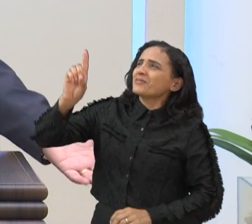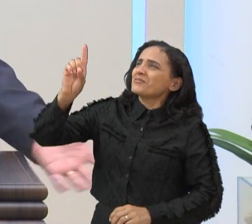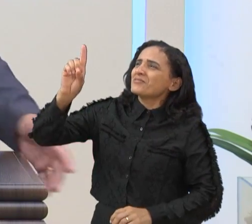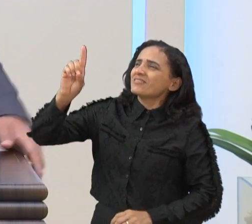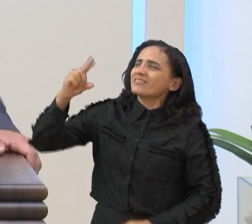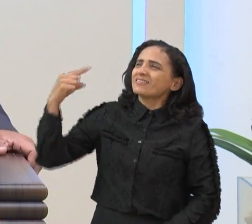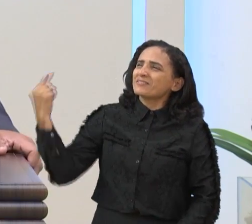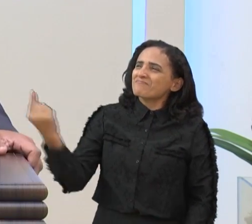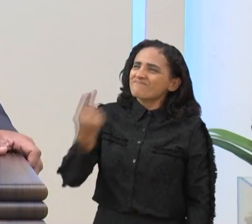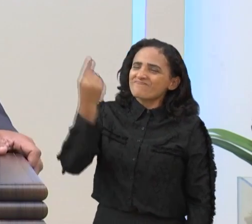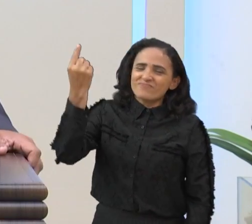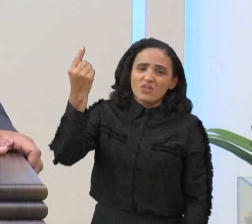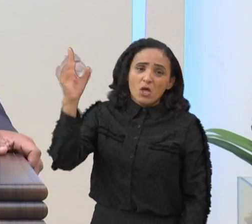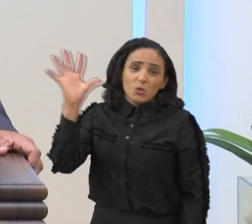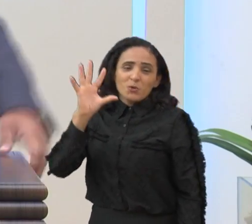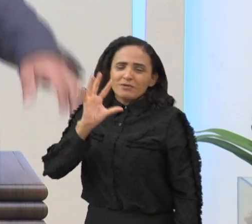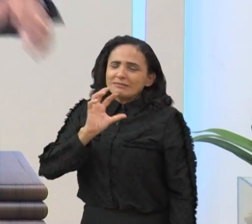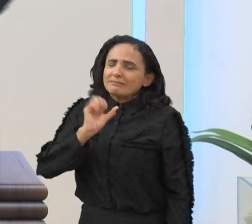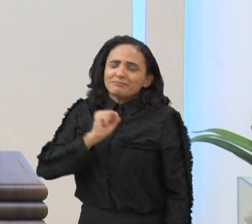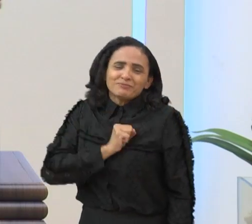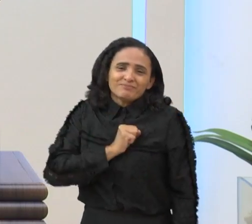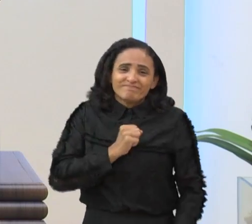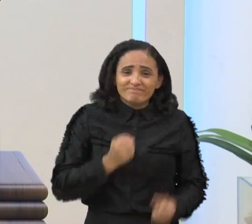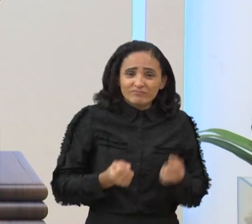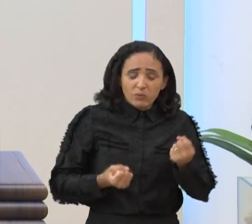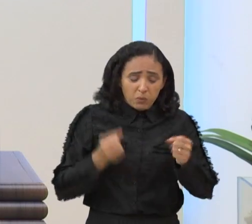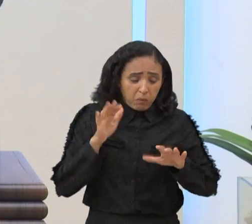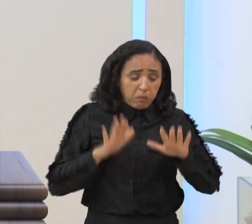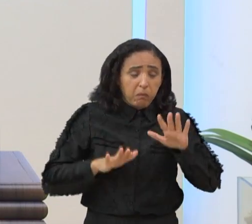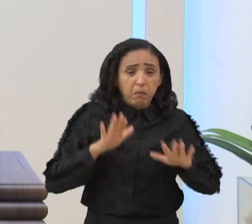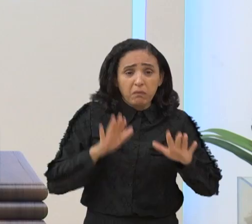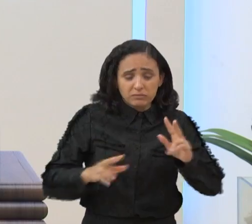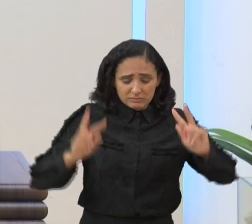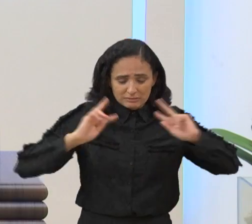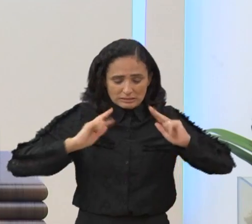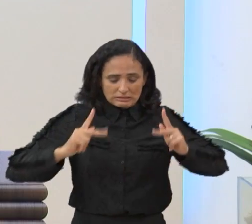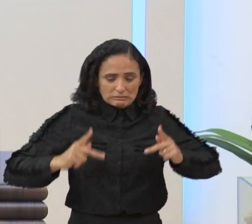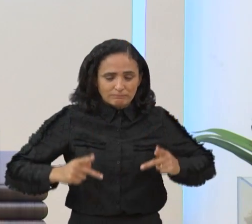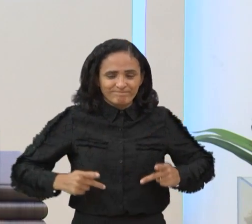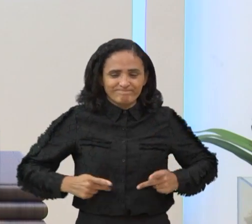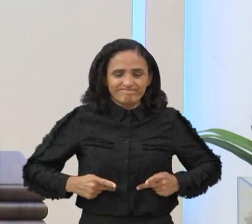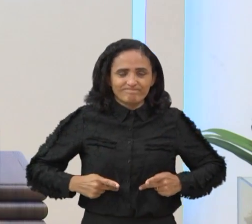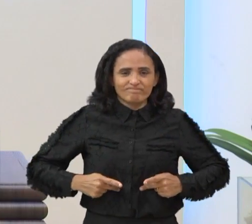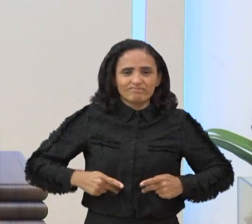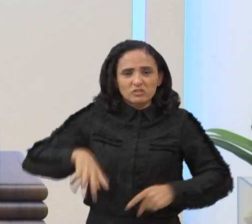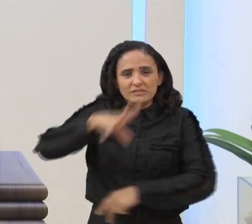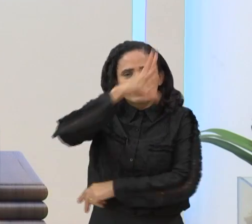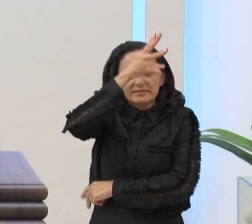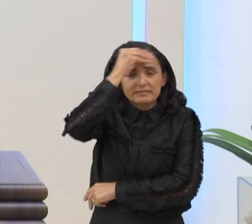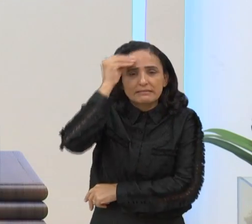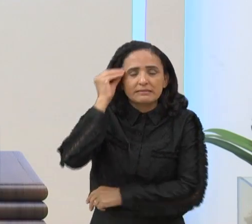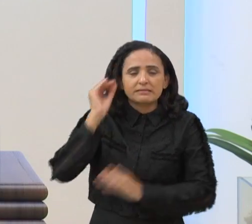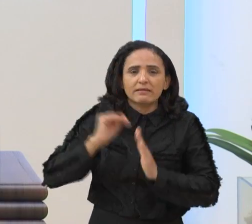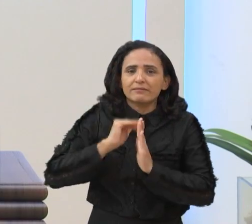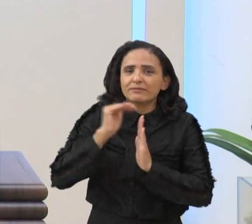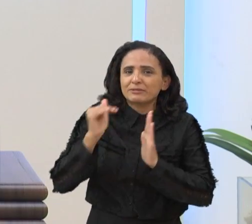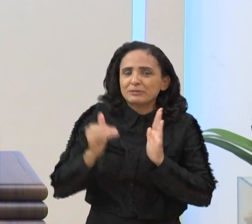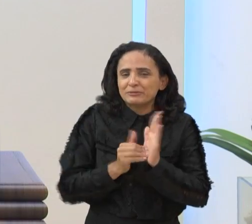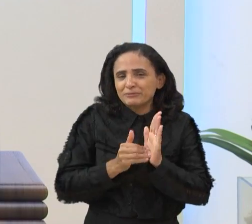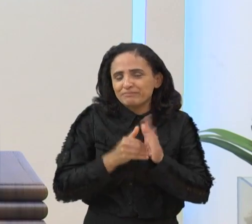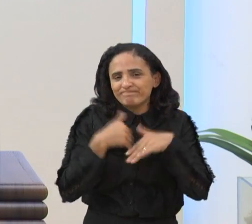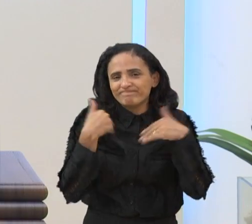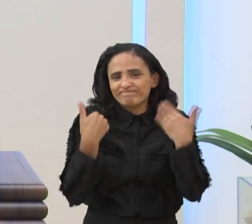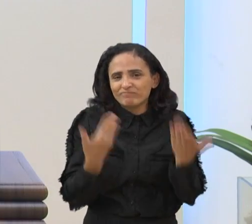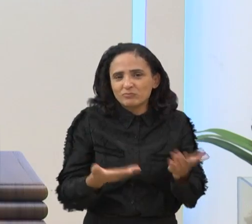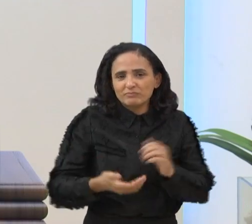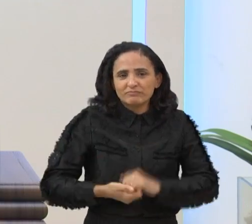pequeno. E quantas vezes o homem parece que ignora tudo isto. E tem gente que até